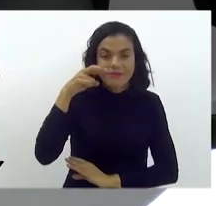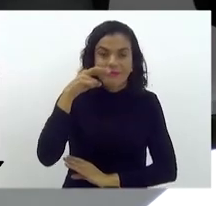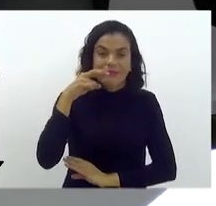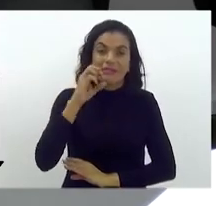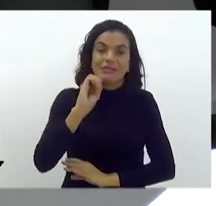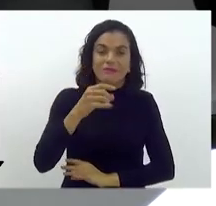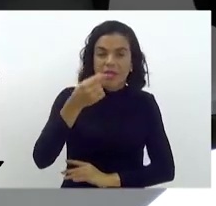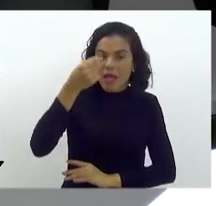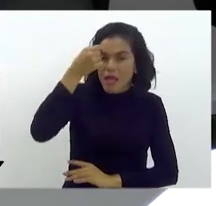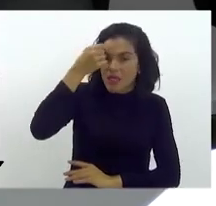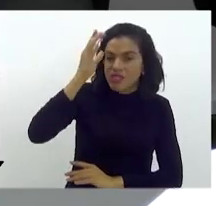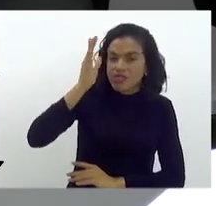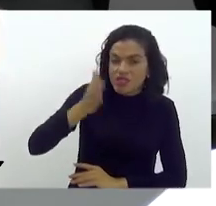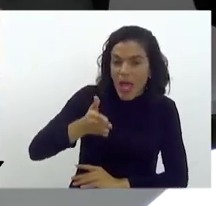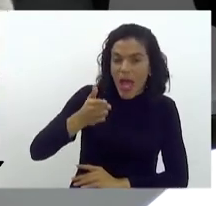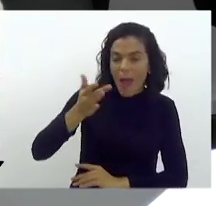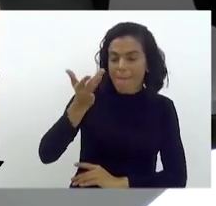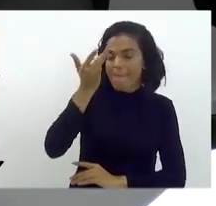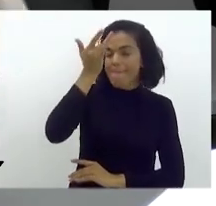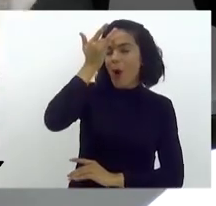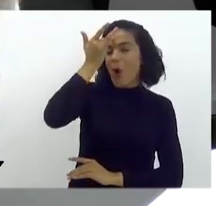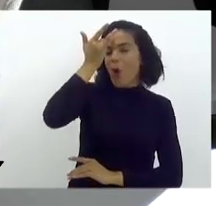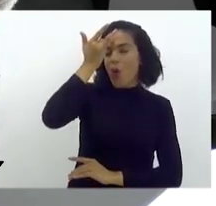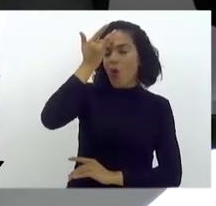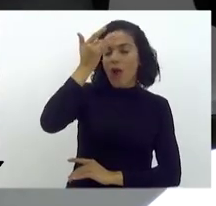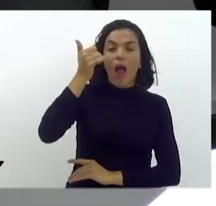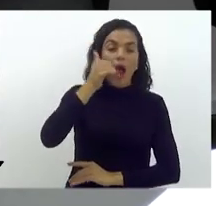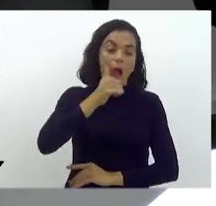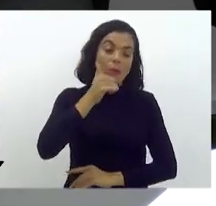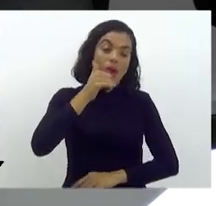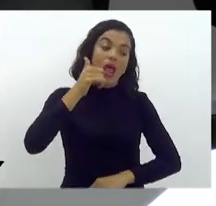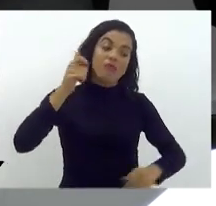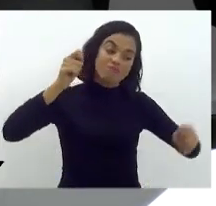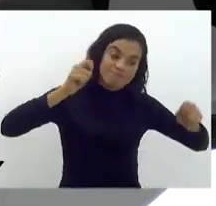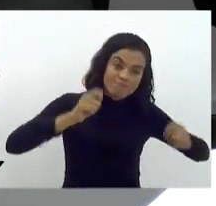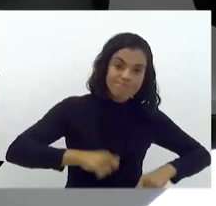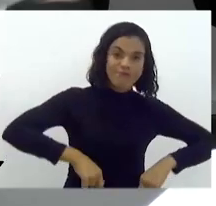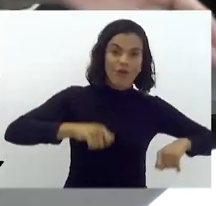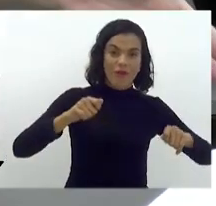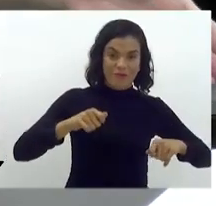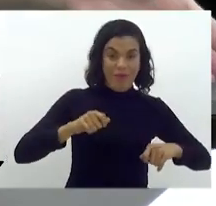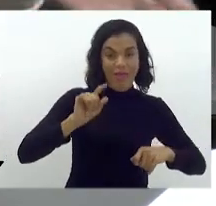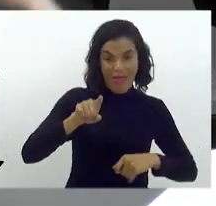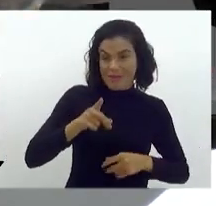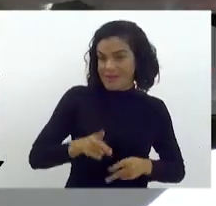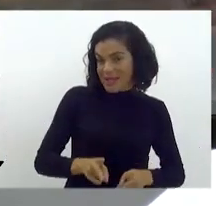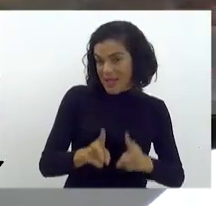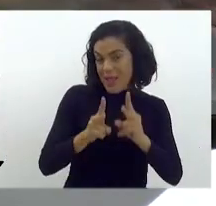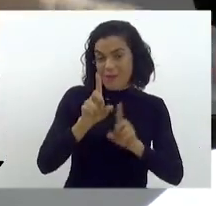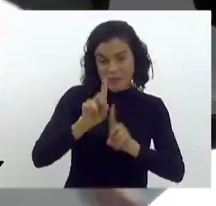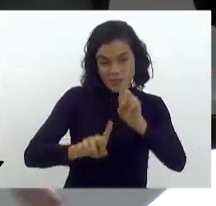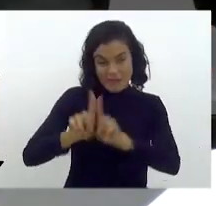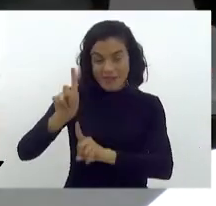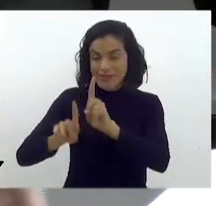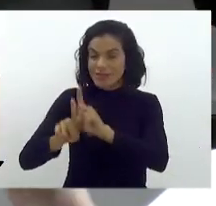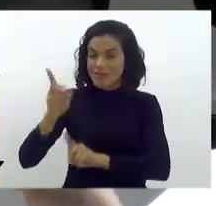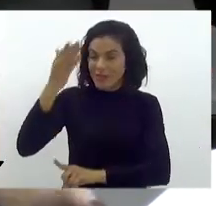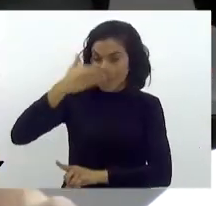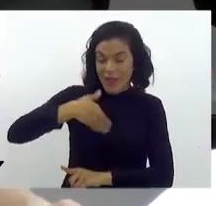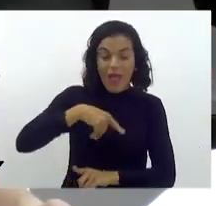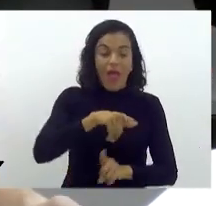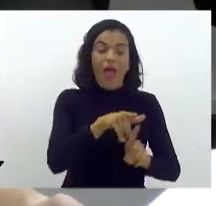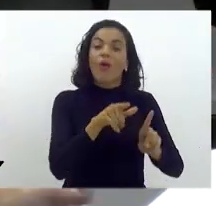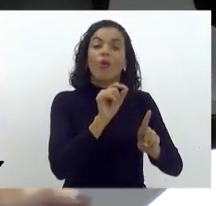se você tivesse na sua indo para lá com a mentalidade que aquela mulher Provavelmente porque é o que acontece estatisticamente ela foi